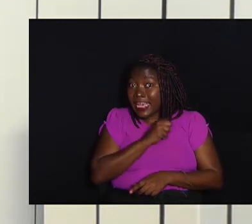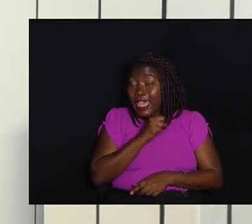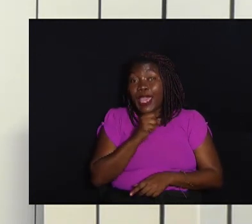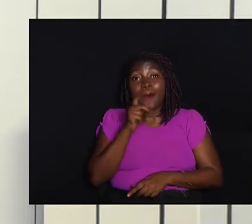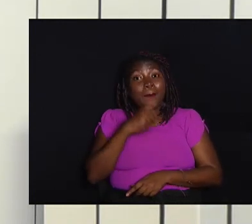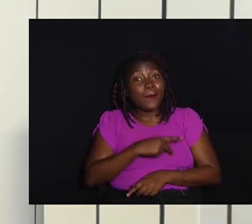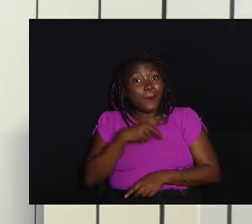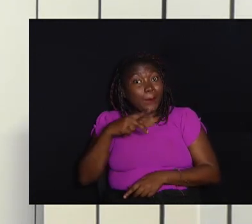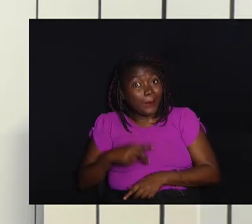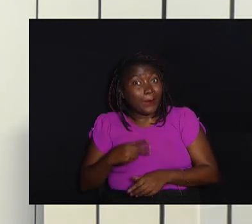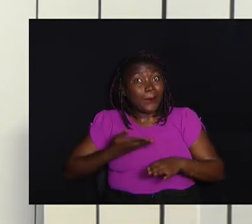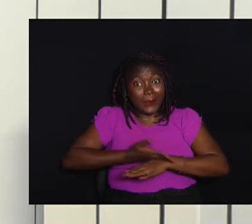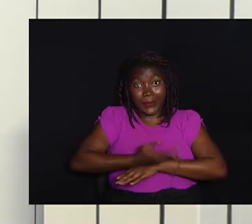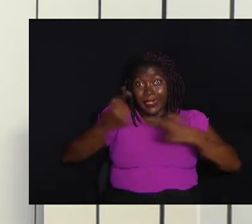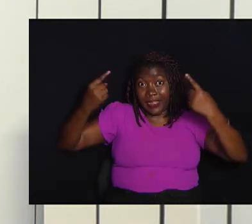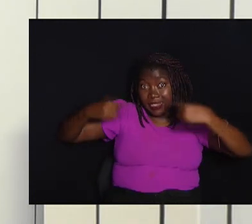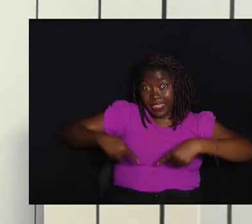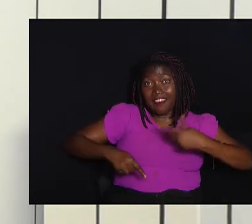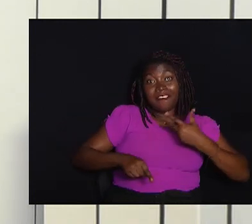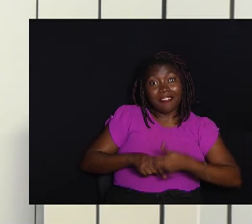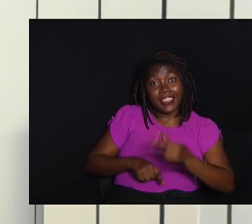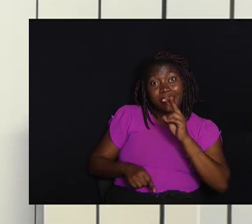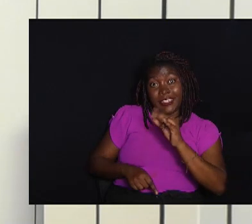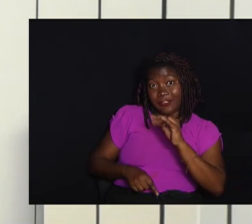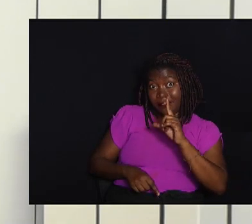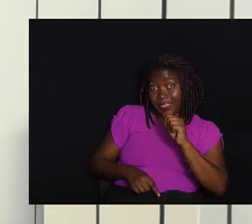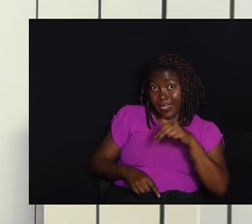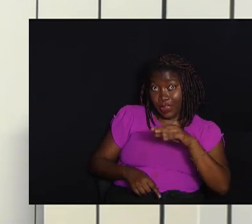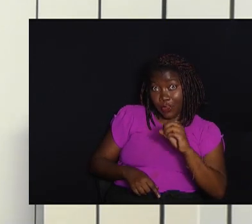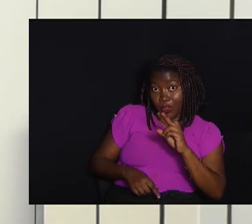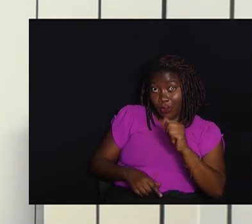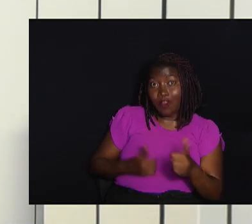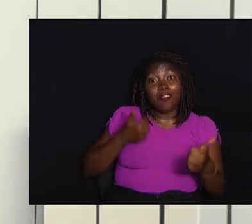campo, venceu o Vila Nova e se aproximou da classificação.